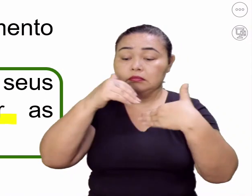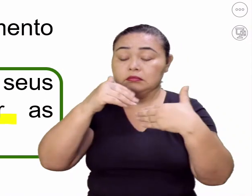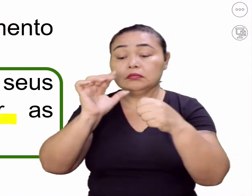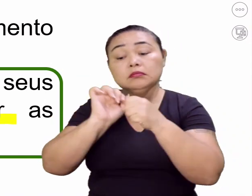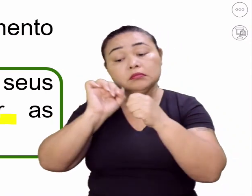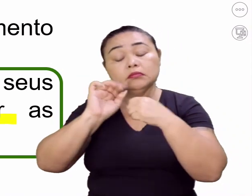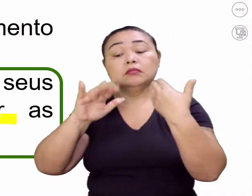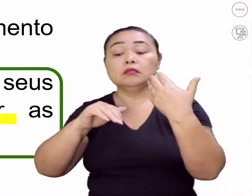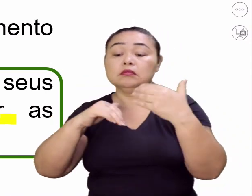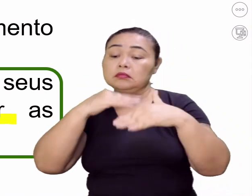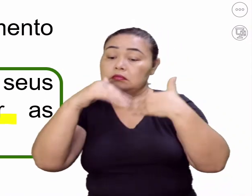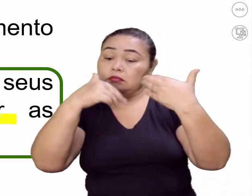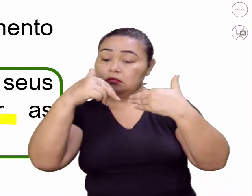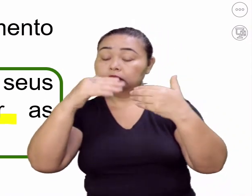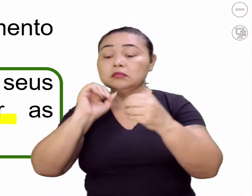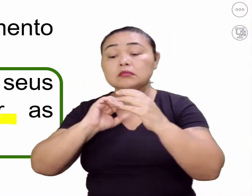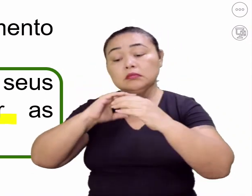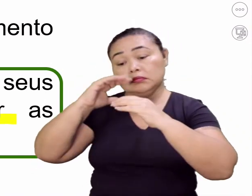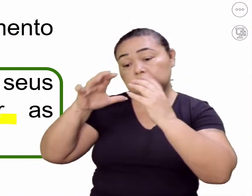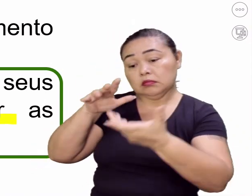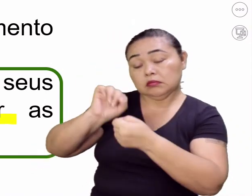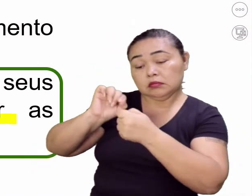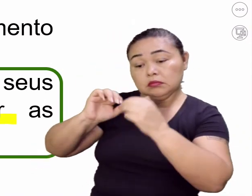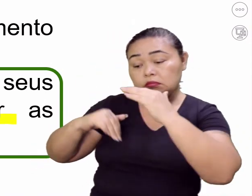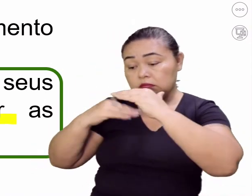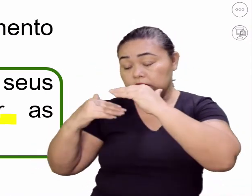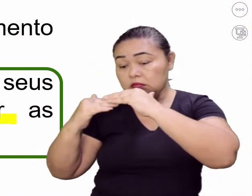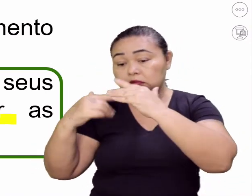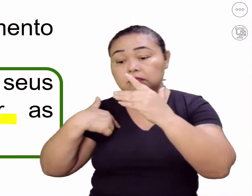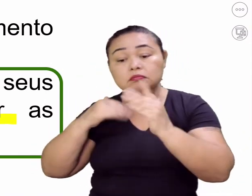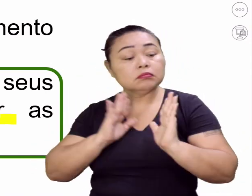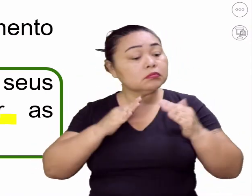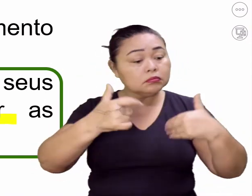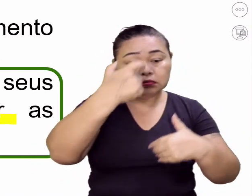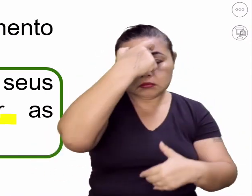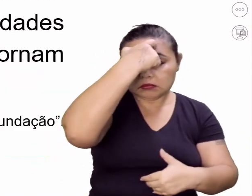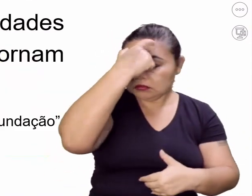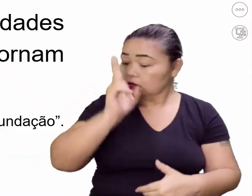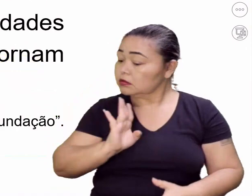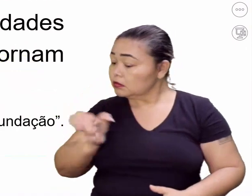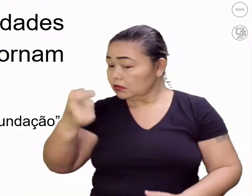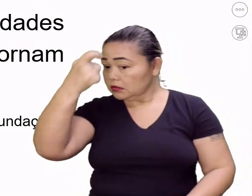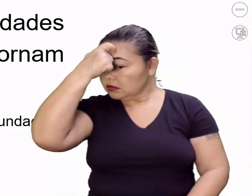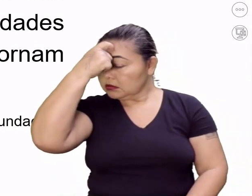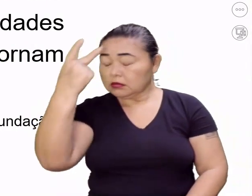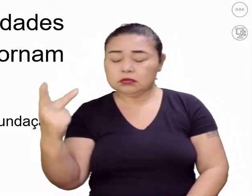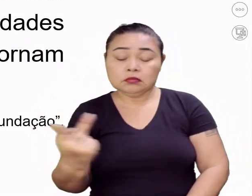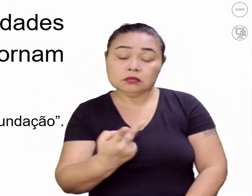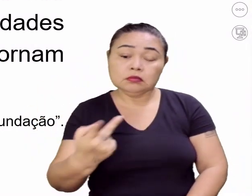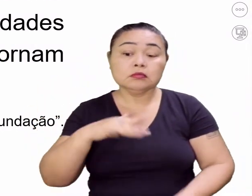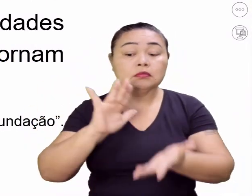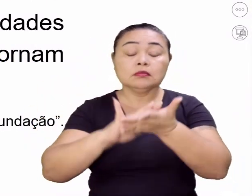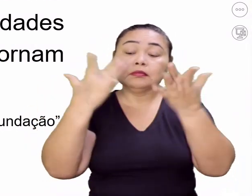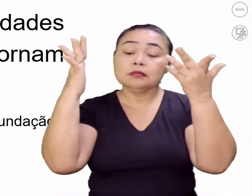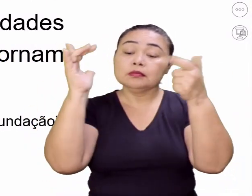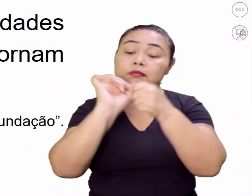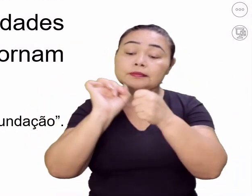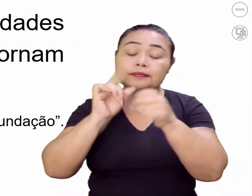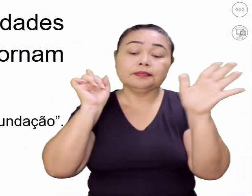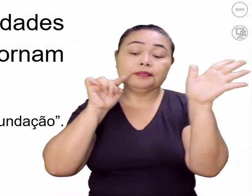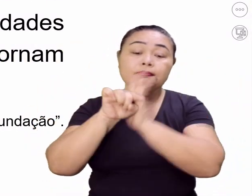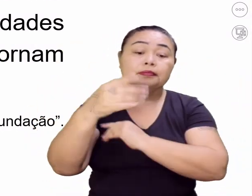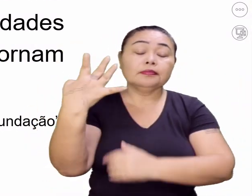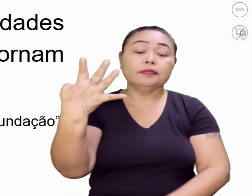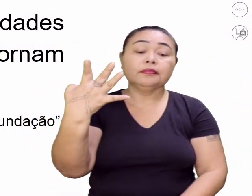mundo subdesenvolvido. Todos temos que desenvolver, se despertar para a consciência. Beleza. Beleza, parabéns aí a todos que acertaram. Questão